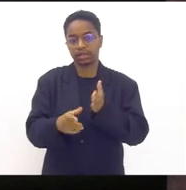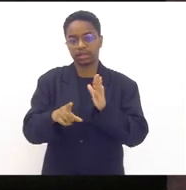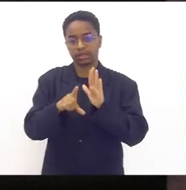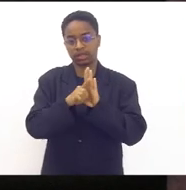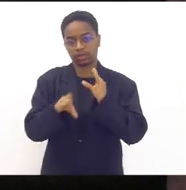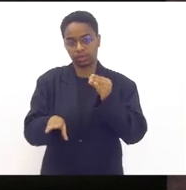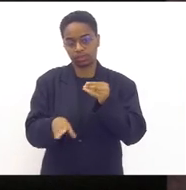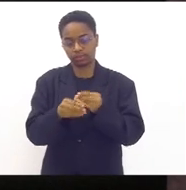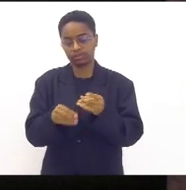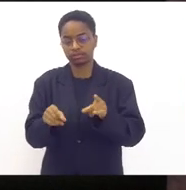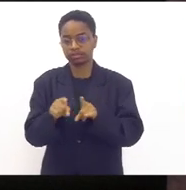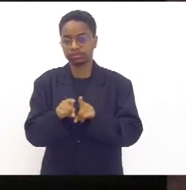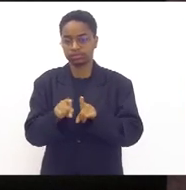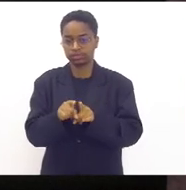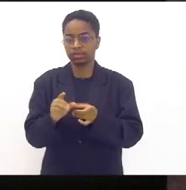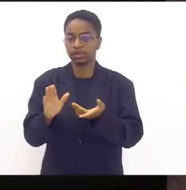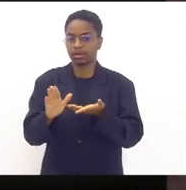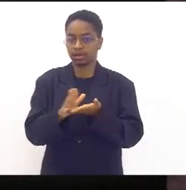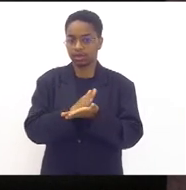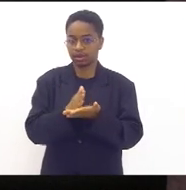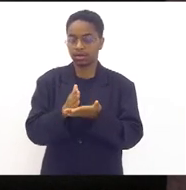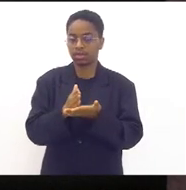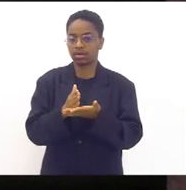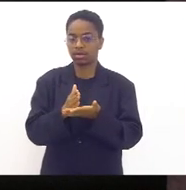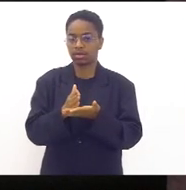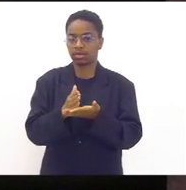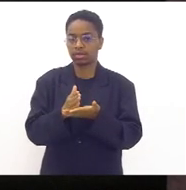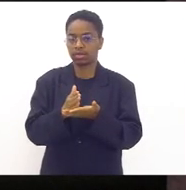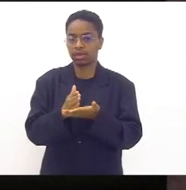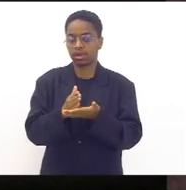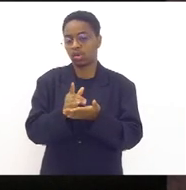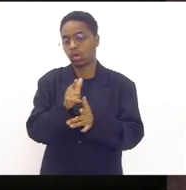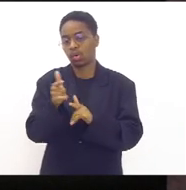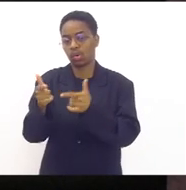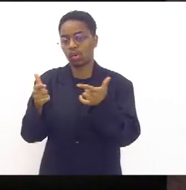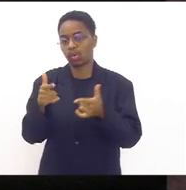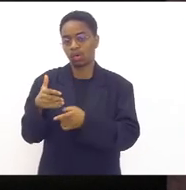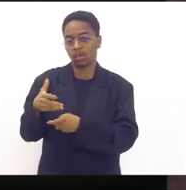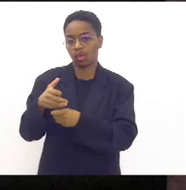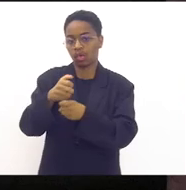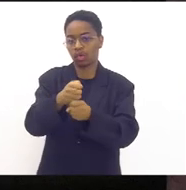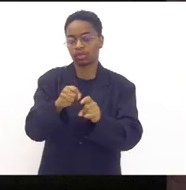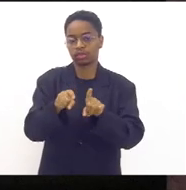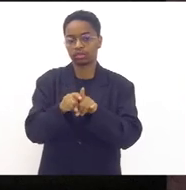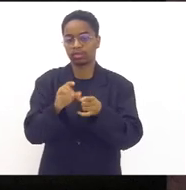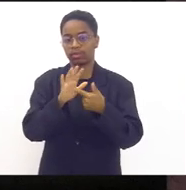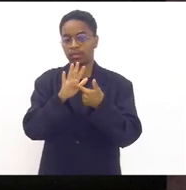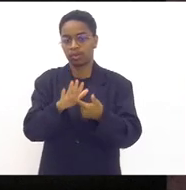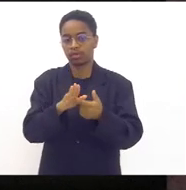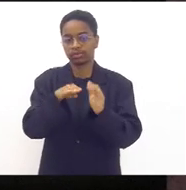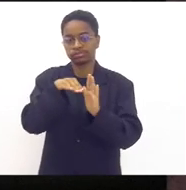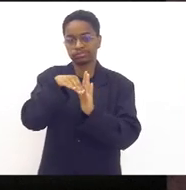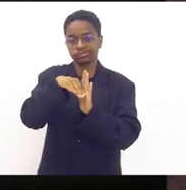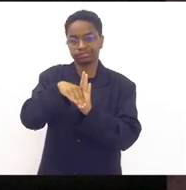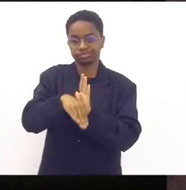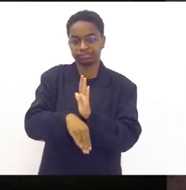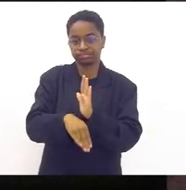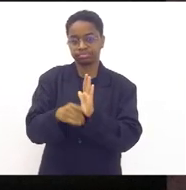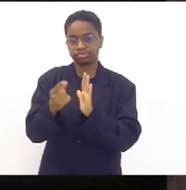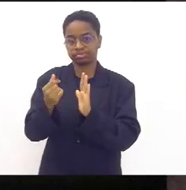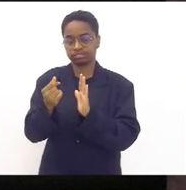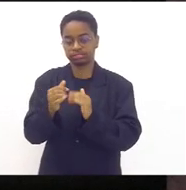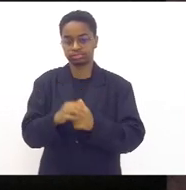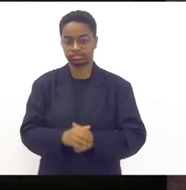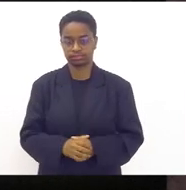também são um pouco expressivos diante de todas as contas, todas as forças que trazem a nossa receita para baixo. Dado o objetivo, deputado Luiz